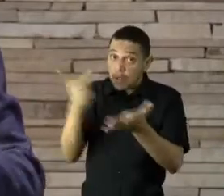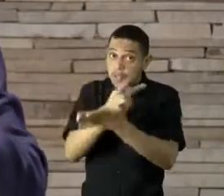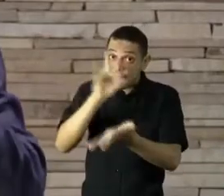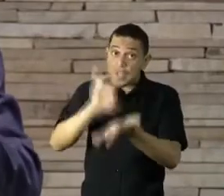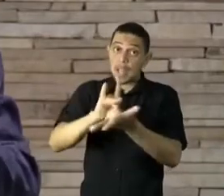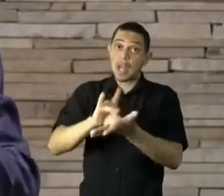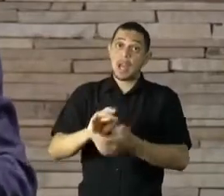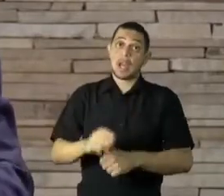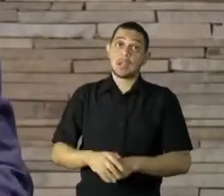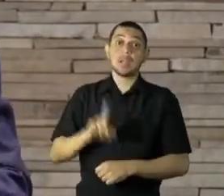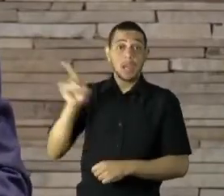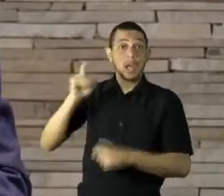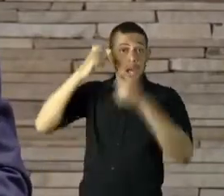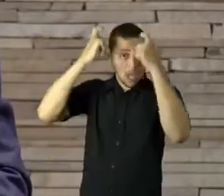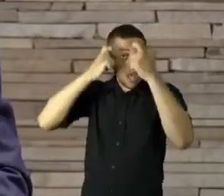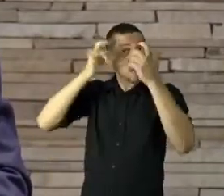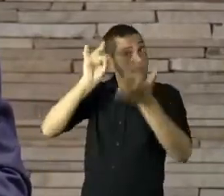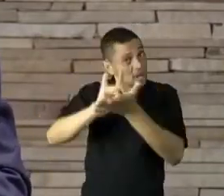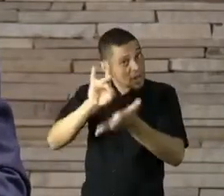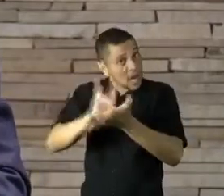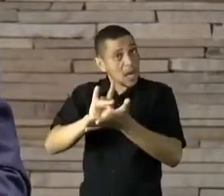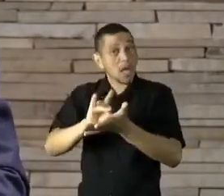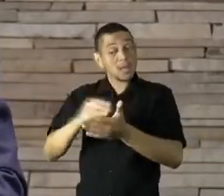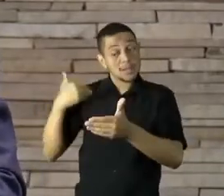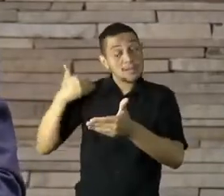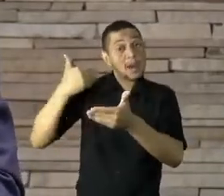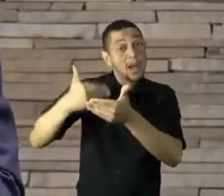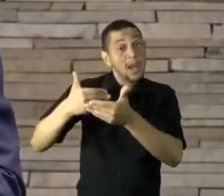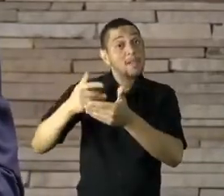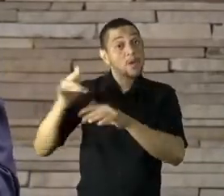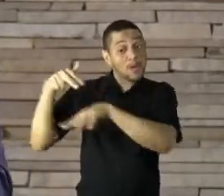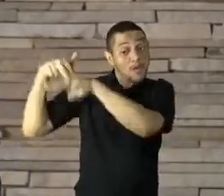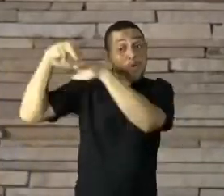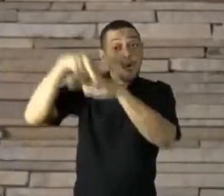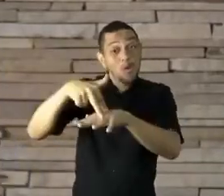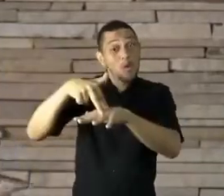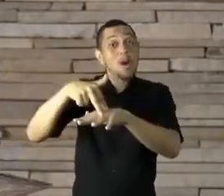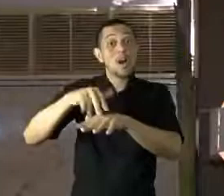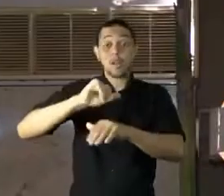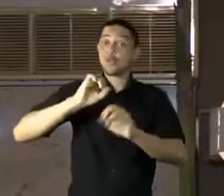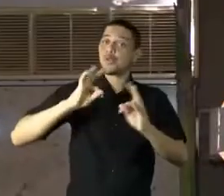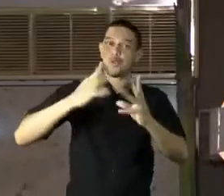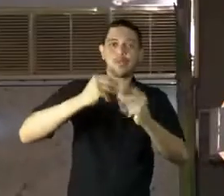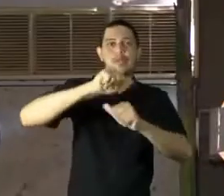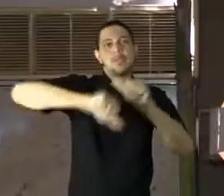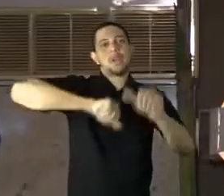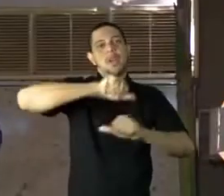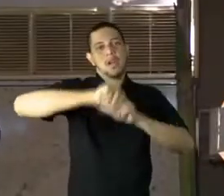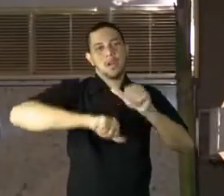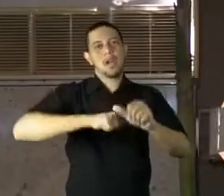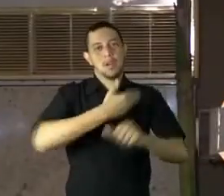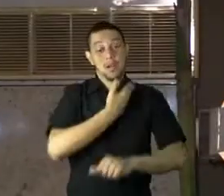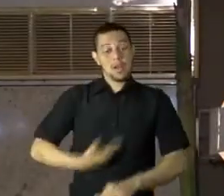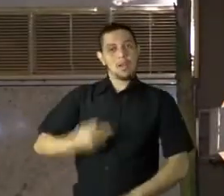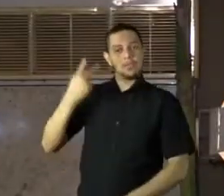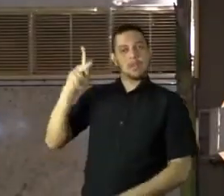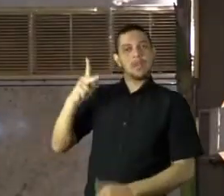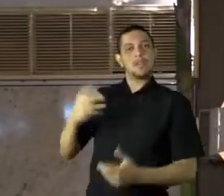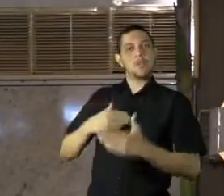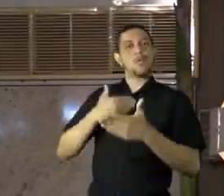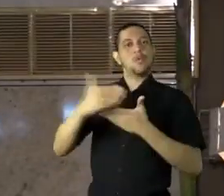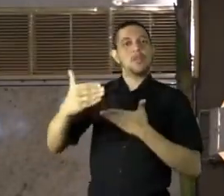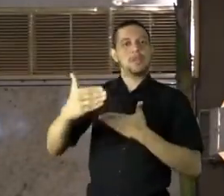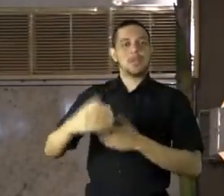eterno será estabelecido em breve a partir da sua segunda vinda a alma quarta verdade nesse